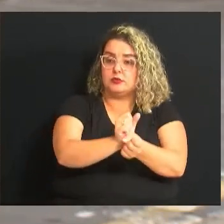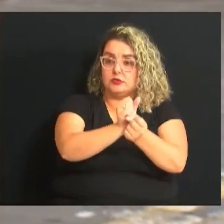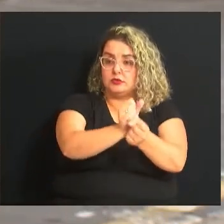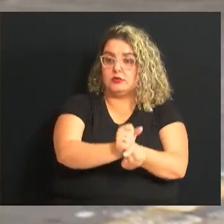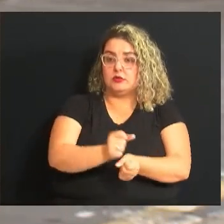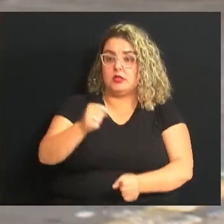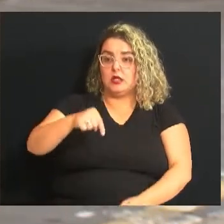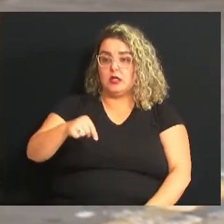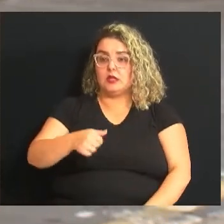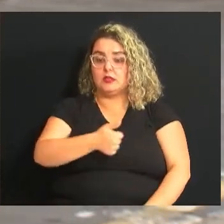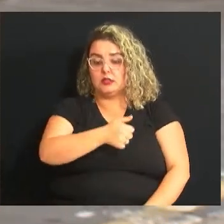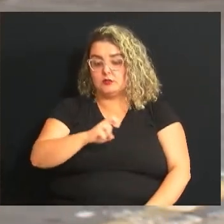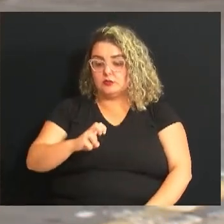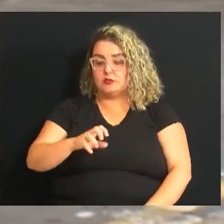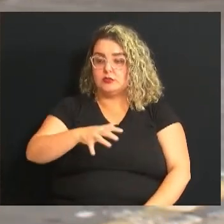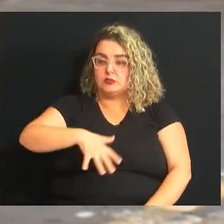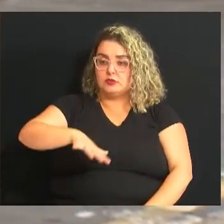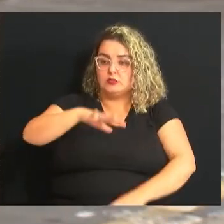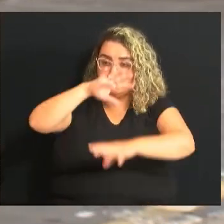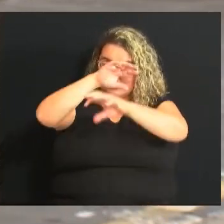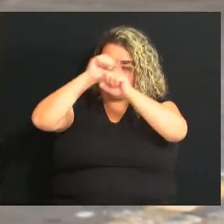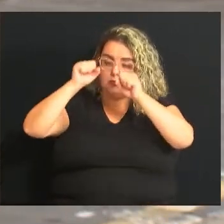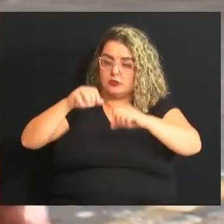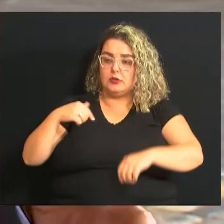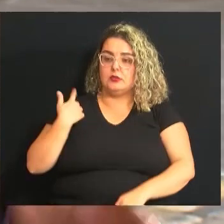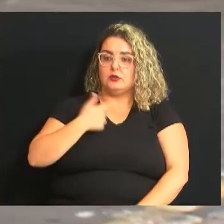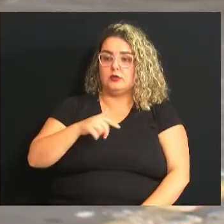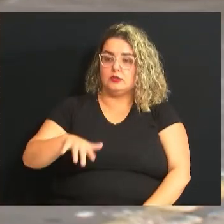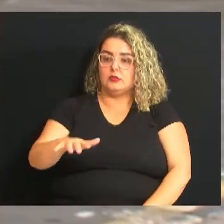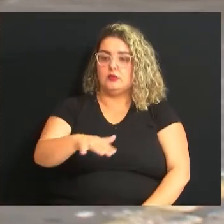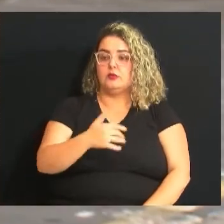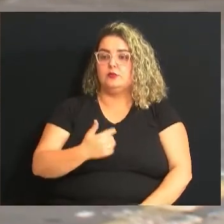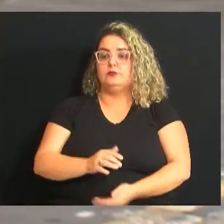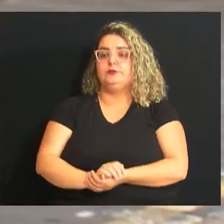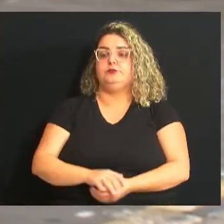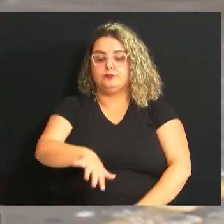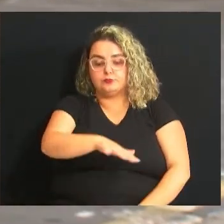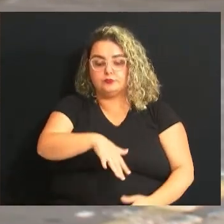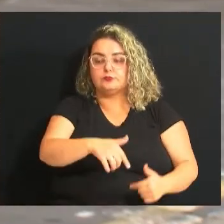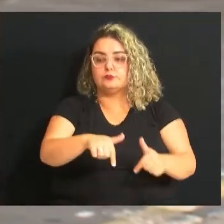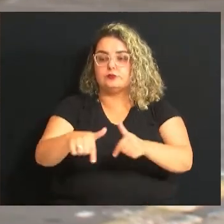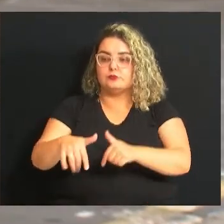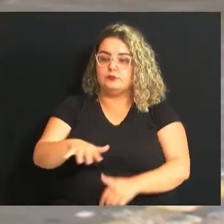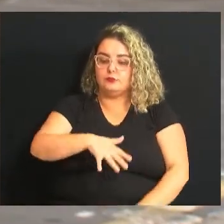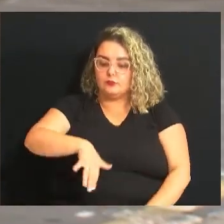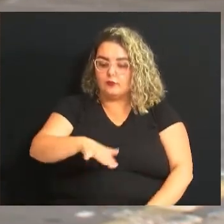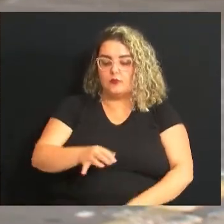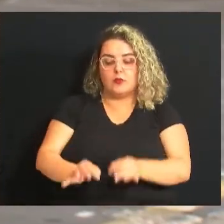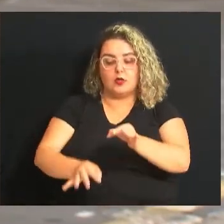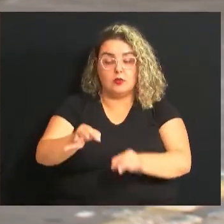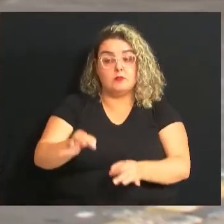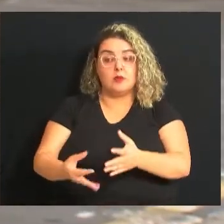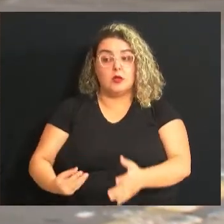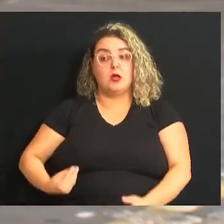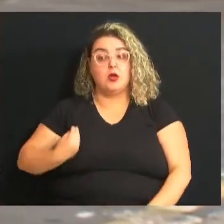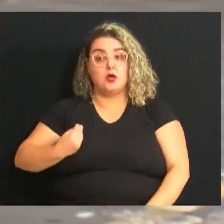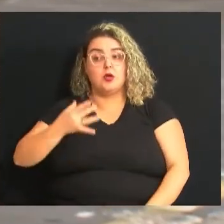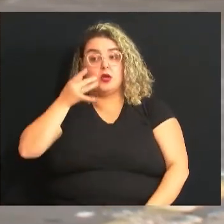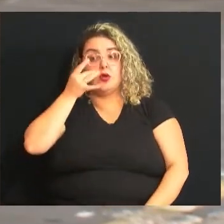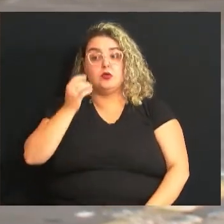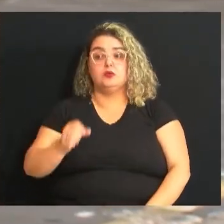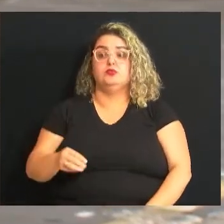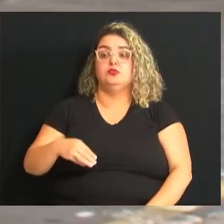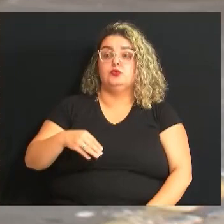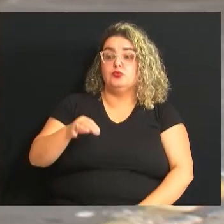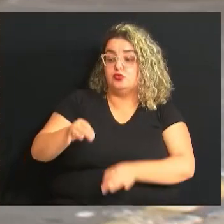Trabalho, o 15º Tribunal aqui na nossa região. Nós temos um grupo de trabalho que reflete, portanto, no campo do judiciário, é muito forte a presença